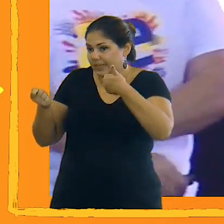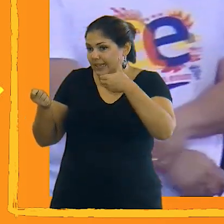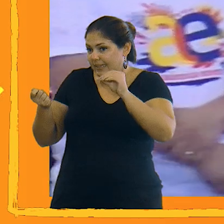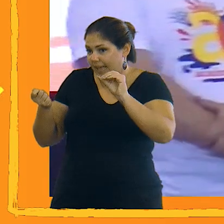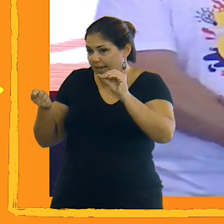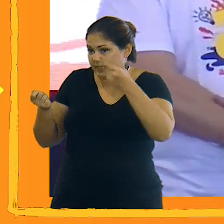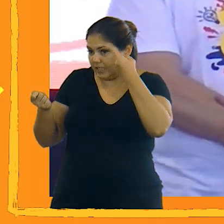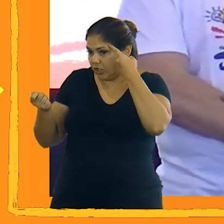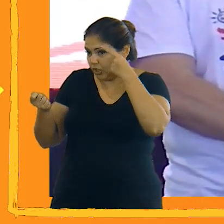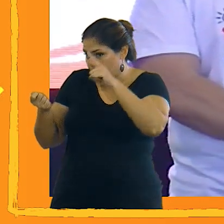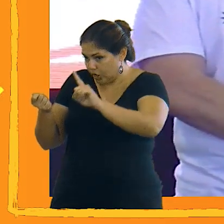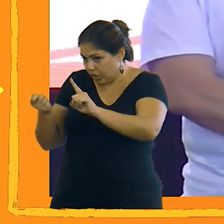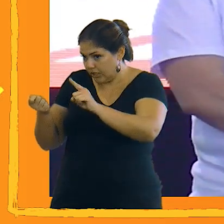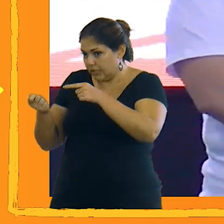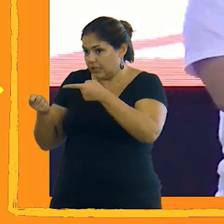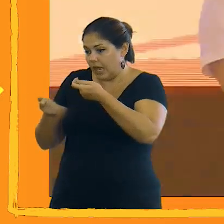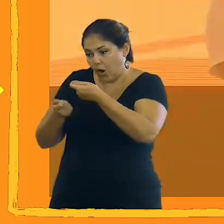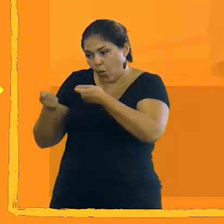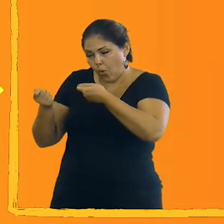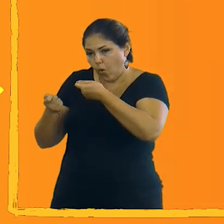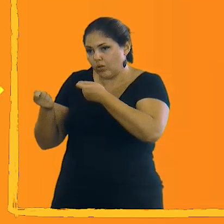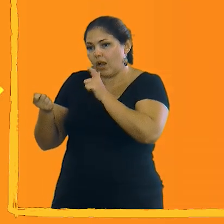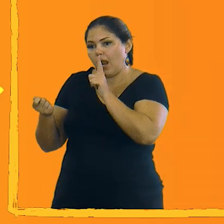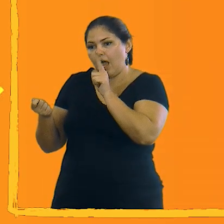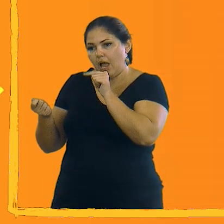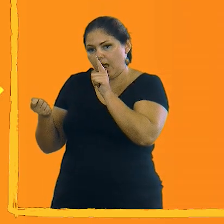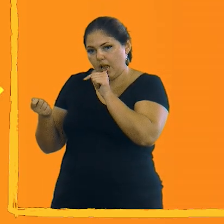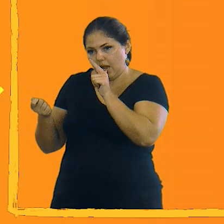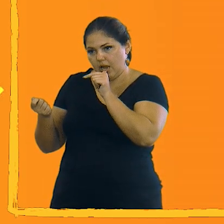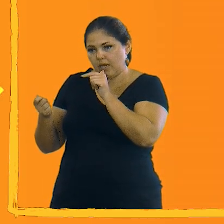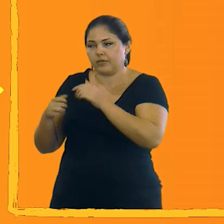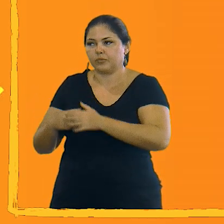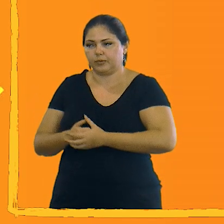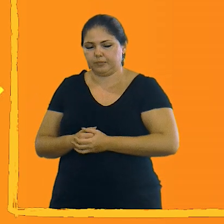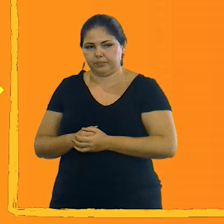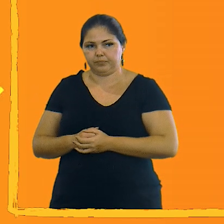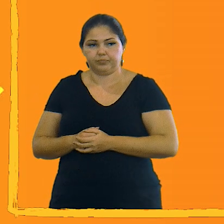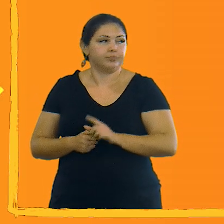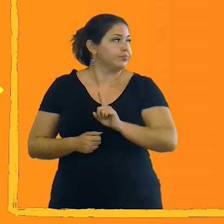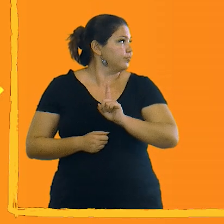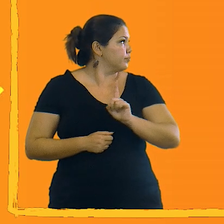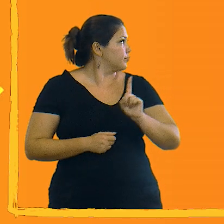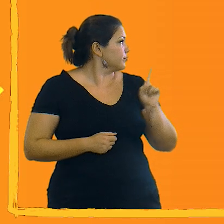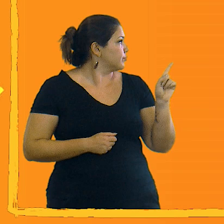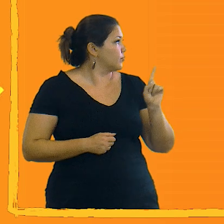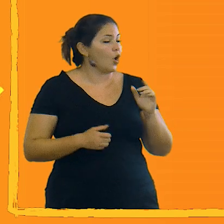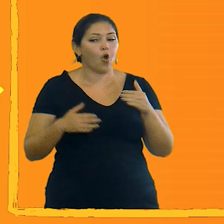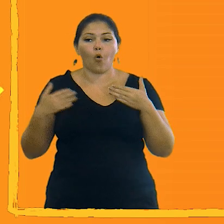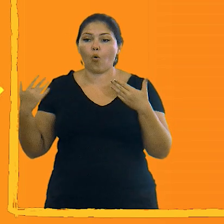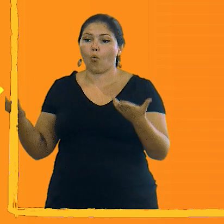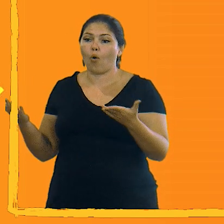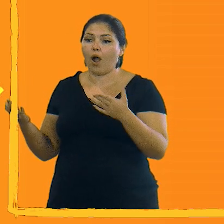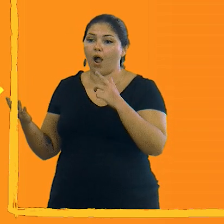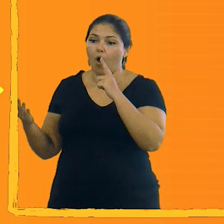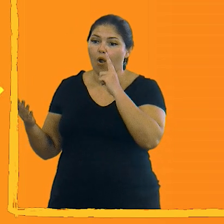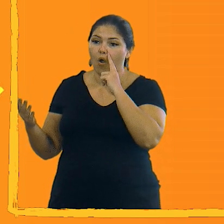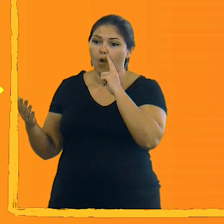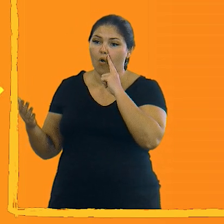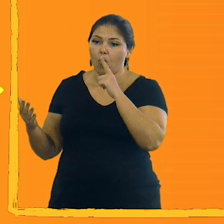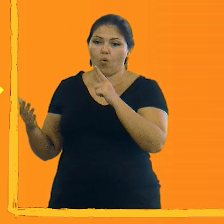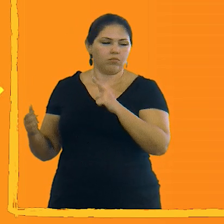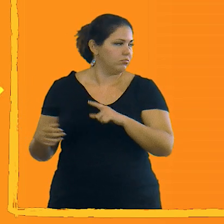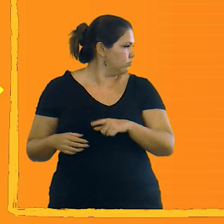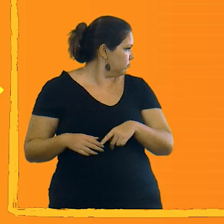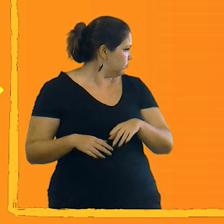seguintes considerando três como aproximação do Pi Qual é a quantidade mínima de água